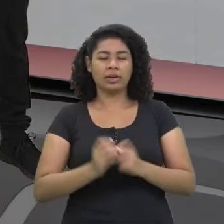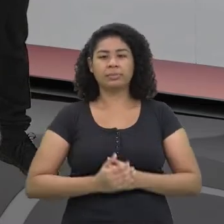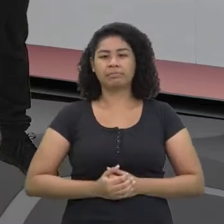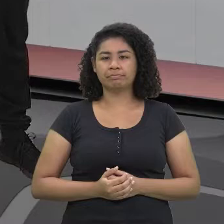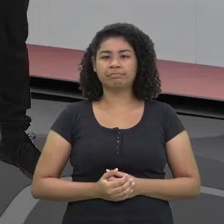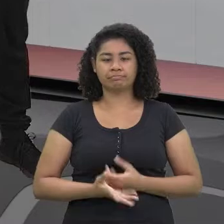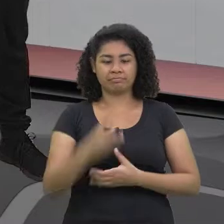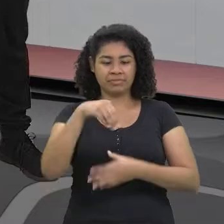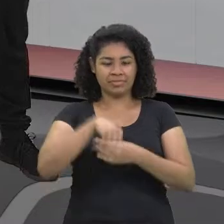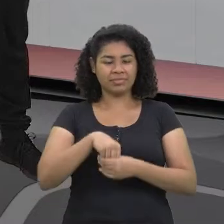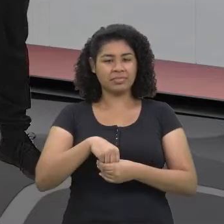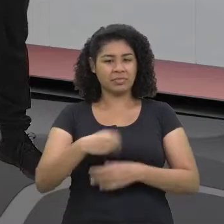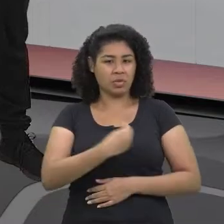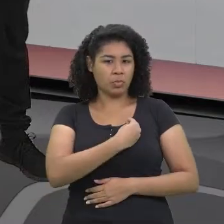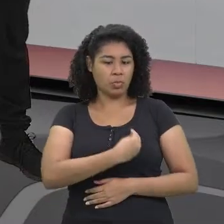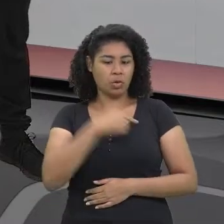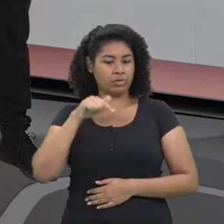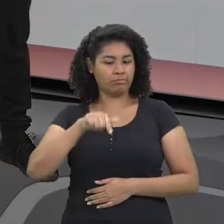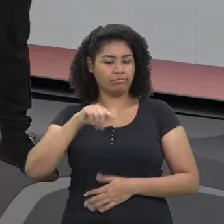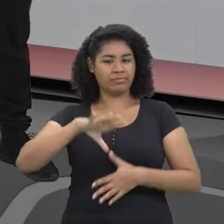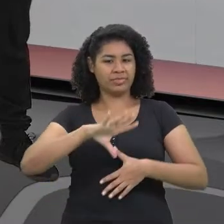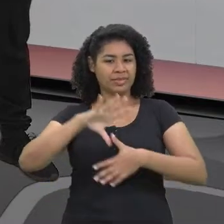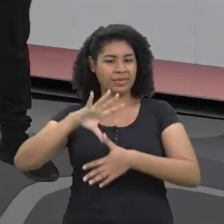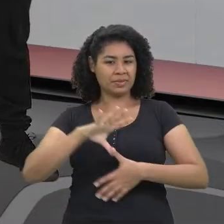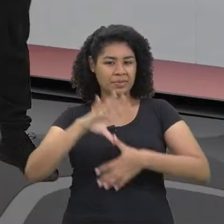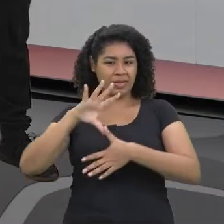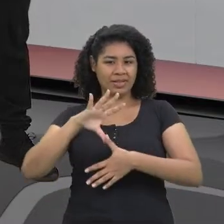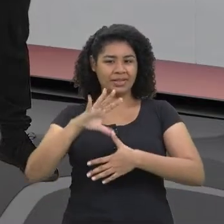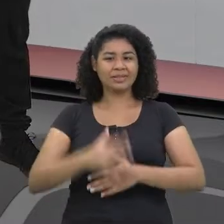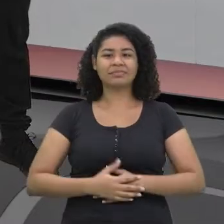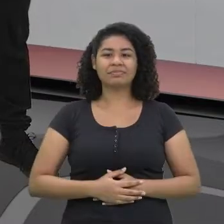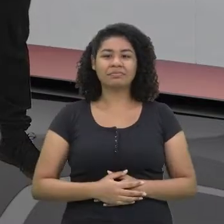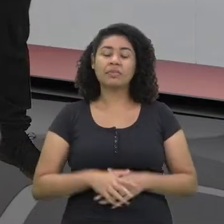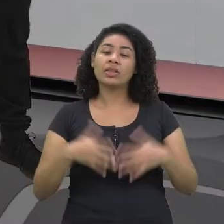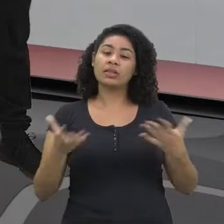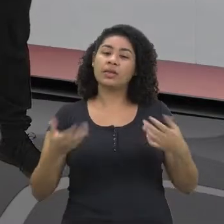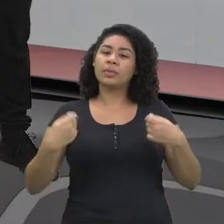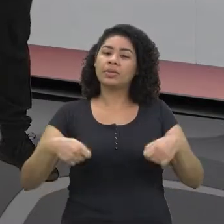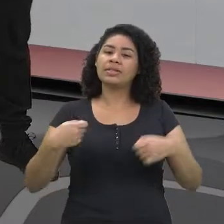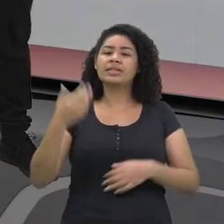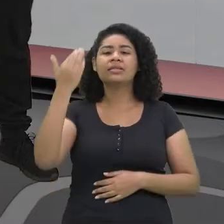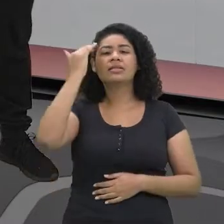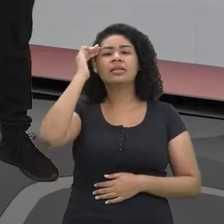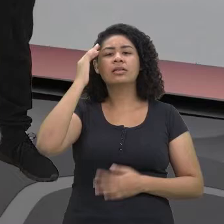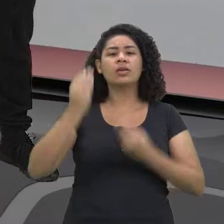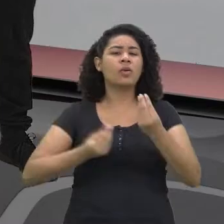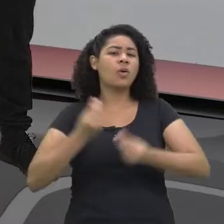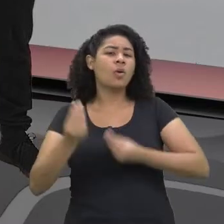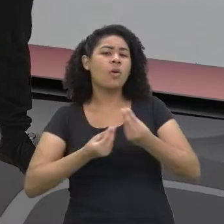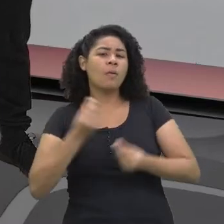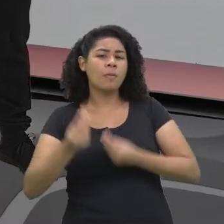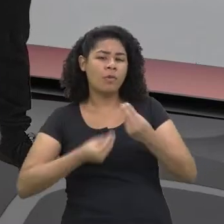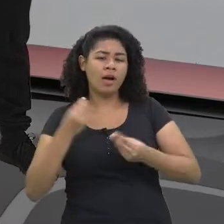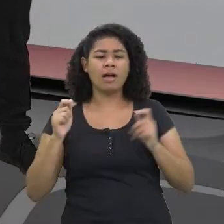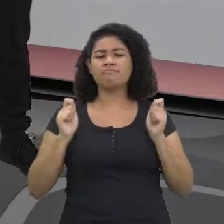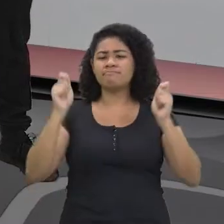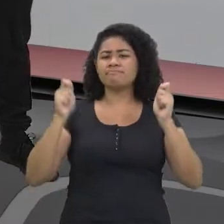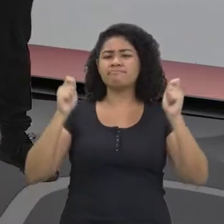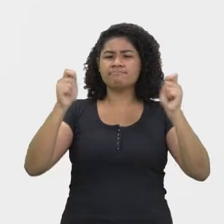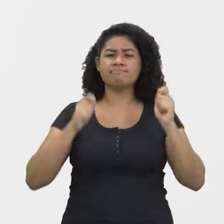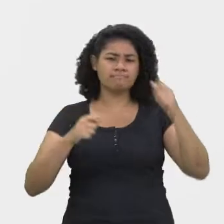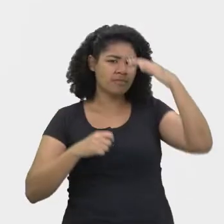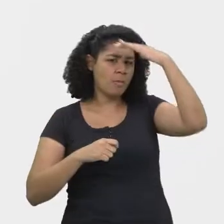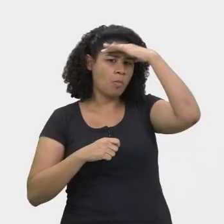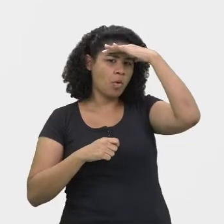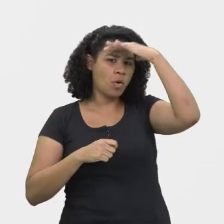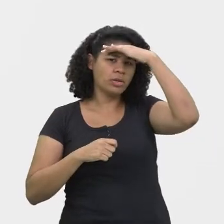das Américas, ok? Então nós temos que entender como que essa reforma religiosa, melhor, essa reforma protestante, como foi